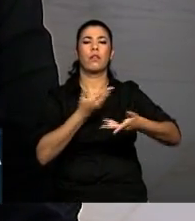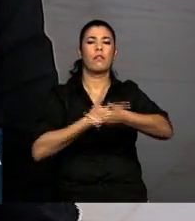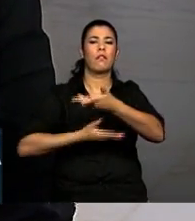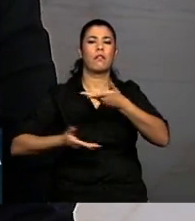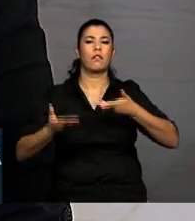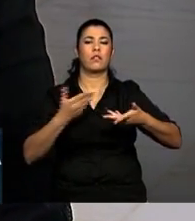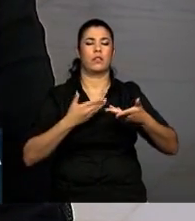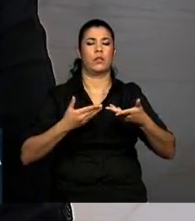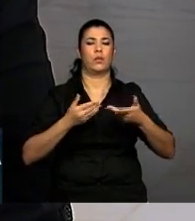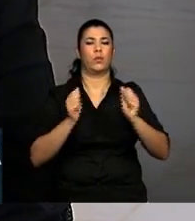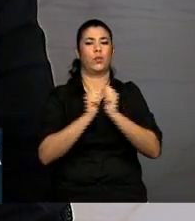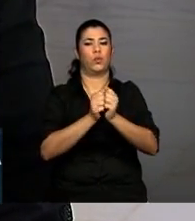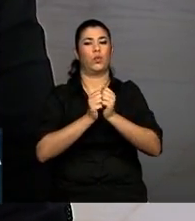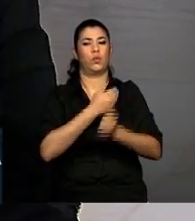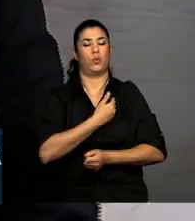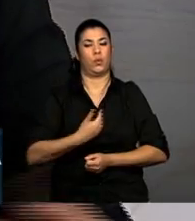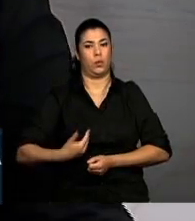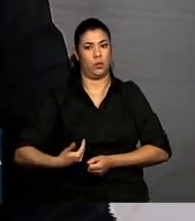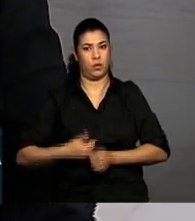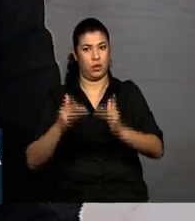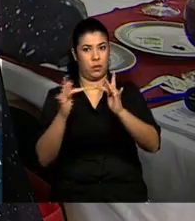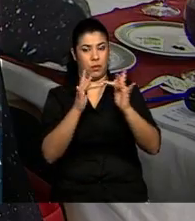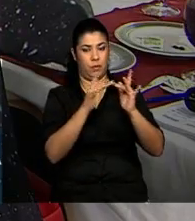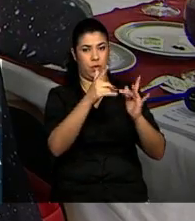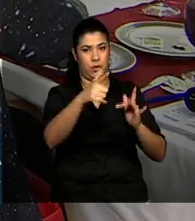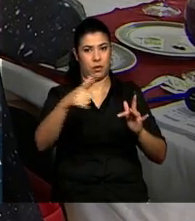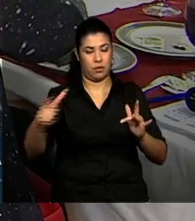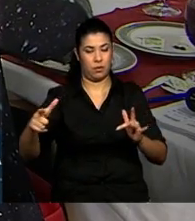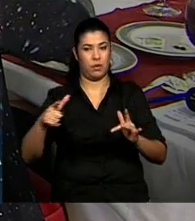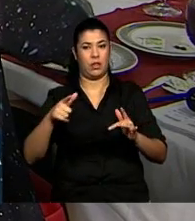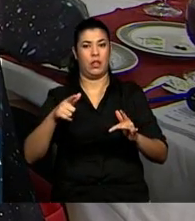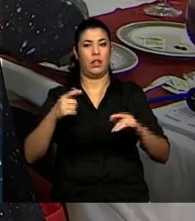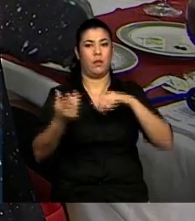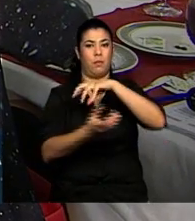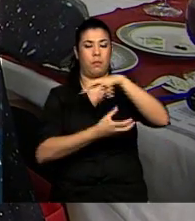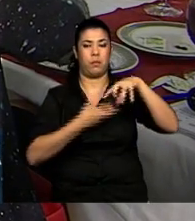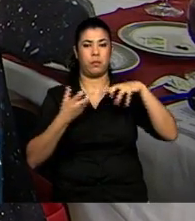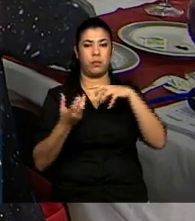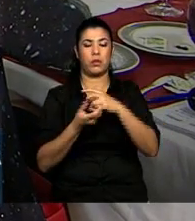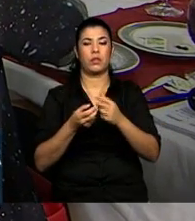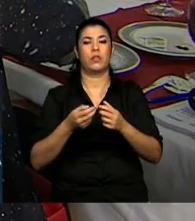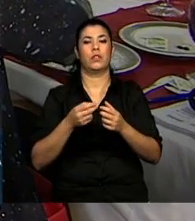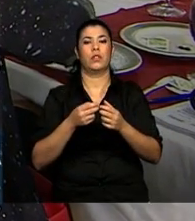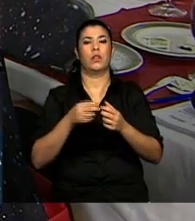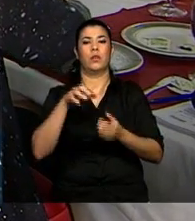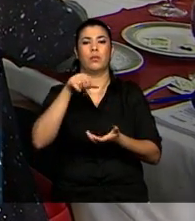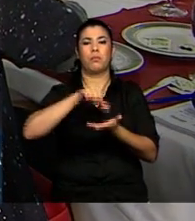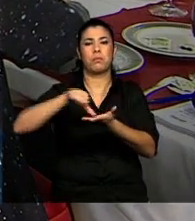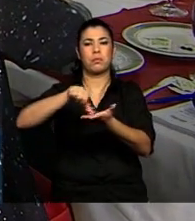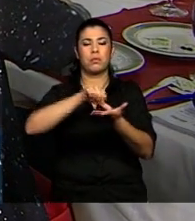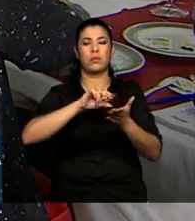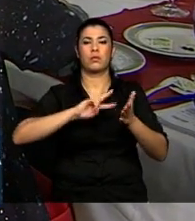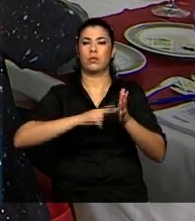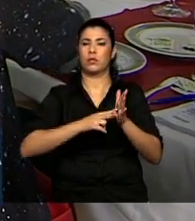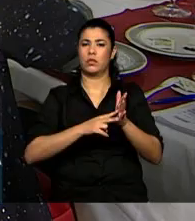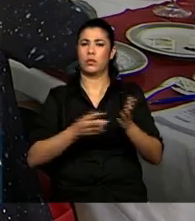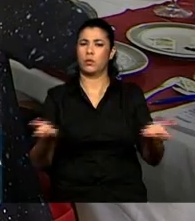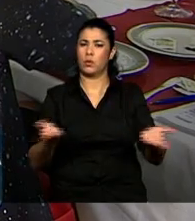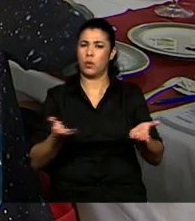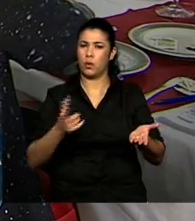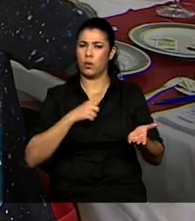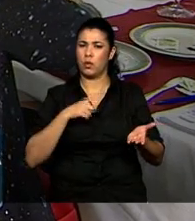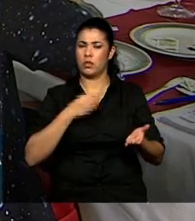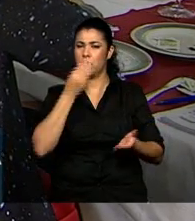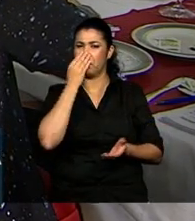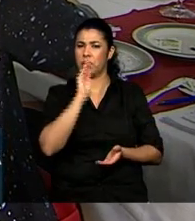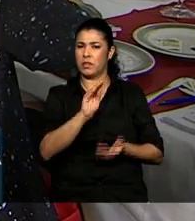governo com os movimentos sociais né que foram tão importantes aí na reeleição da presidenta Dilma e que hoje de certa forma se sentem preteridos